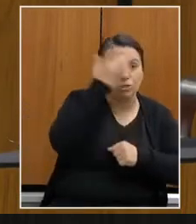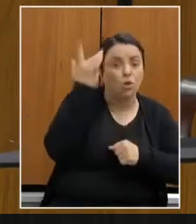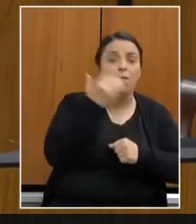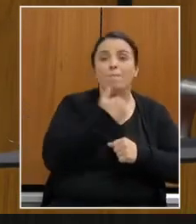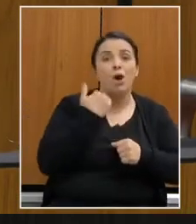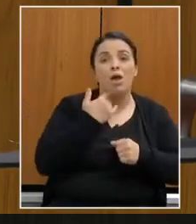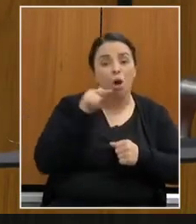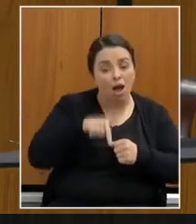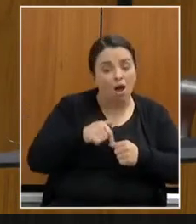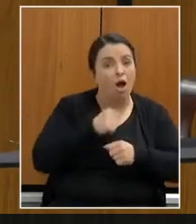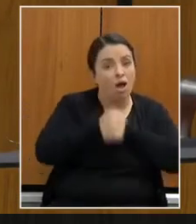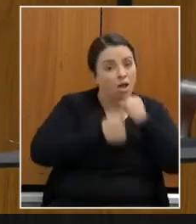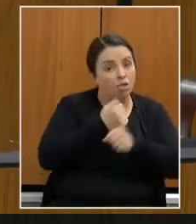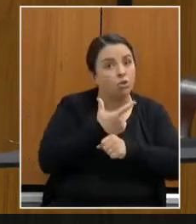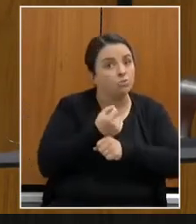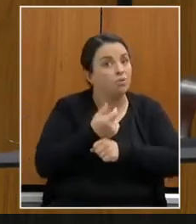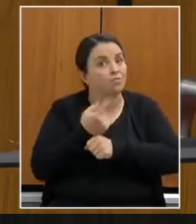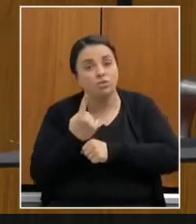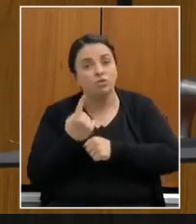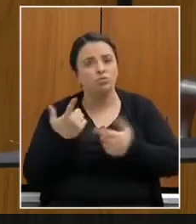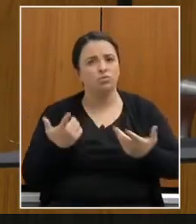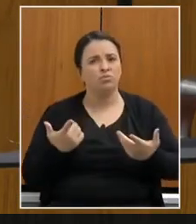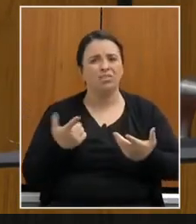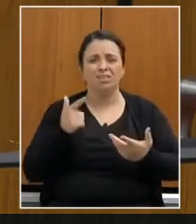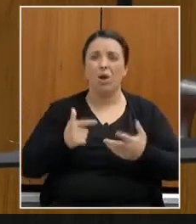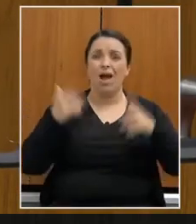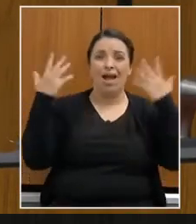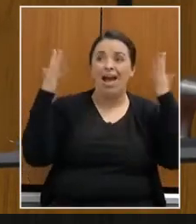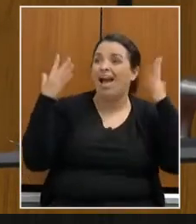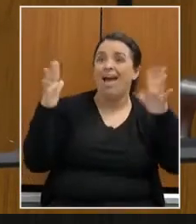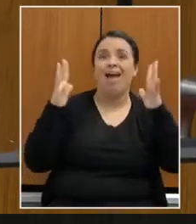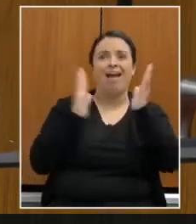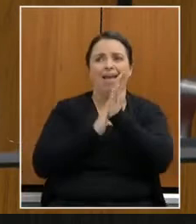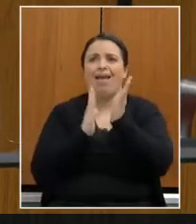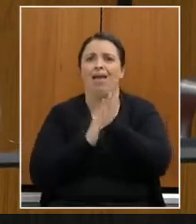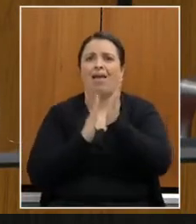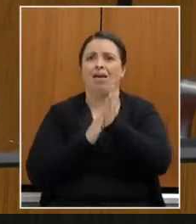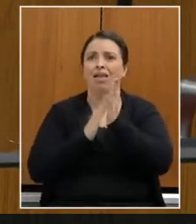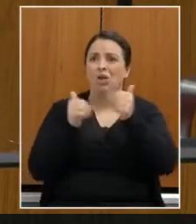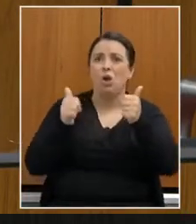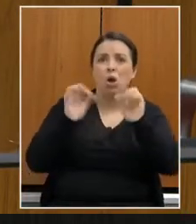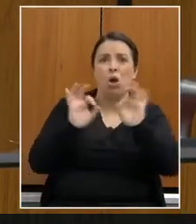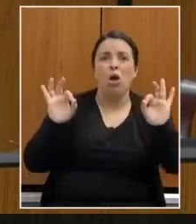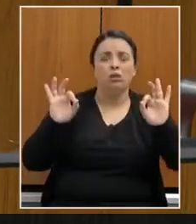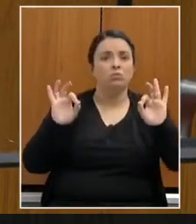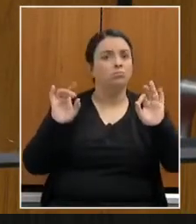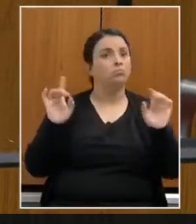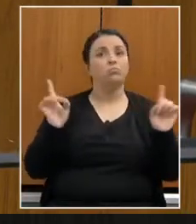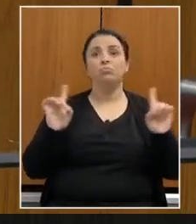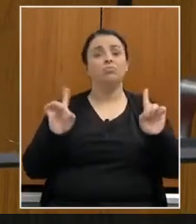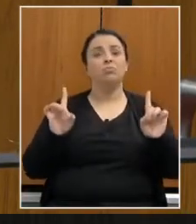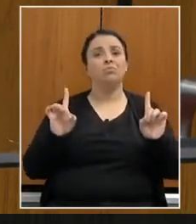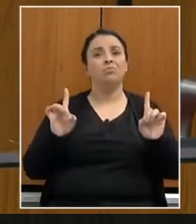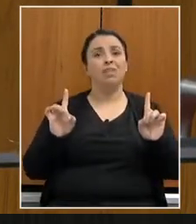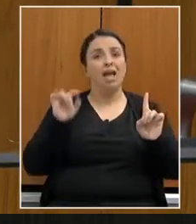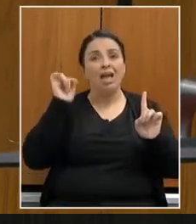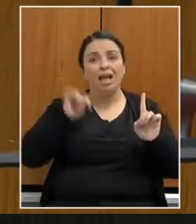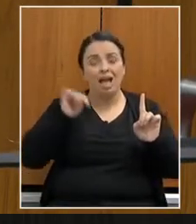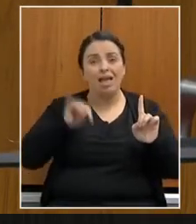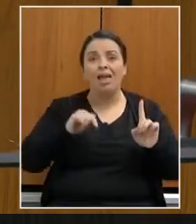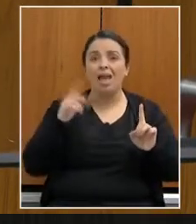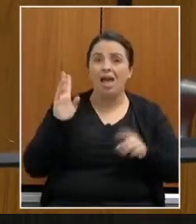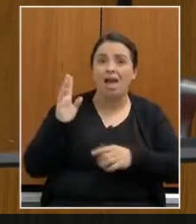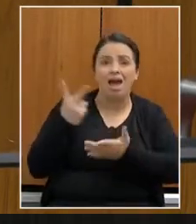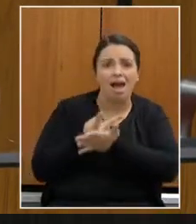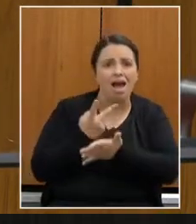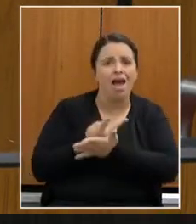não tem sucesso não tem transparência não tem tudo dando certo tudo deu errado no país em Minas Gerais também